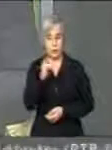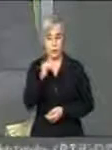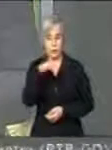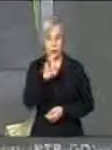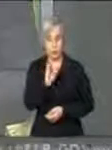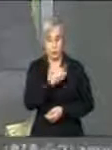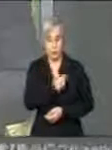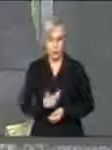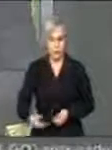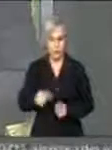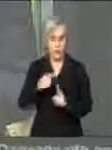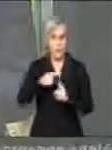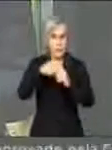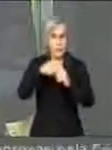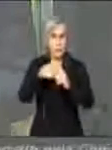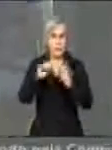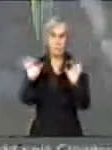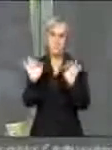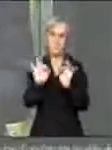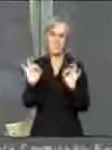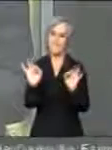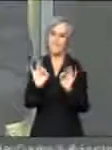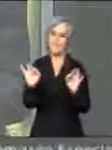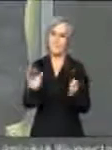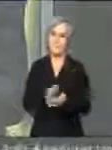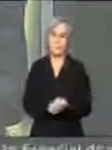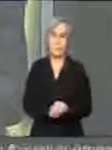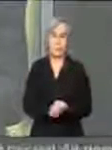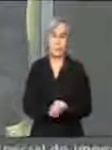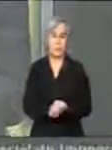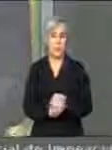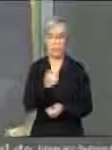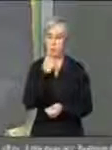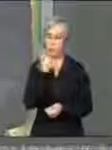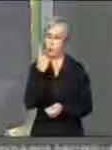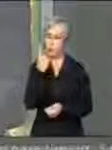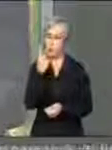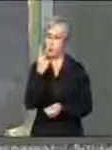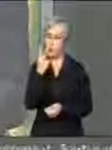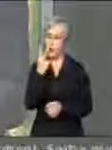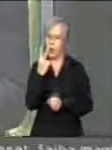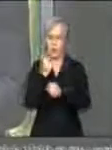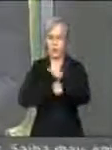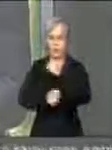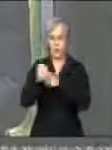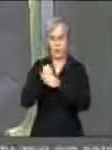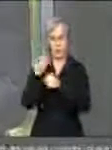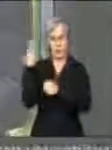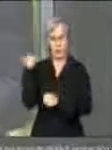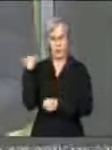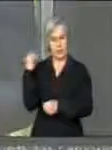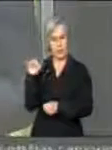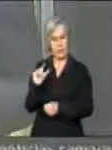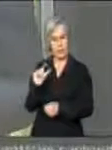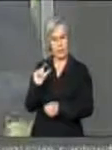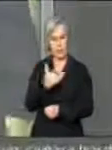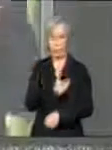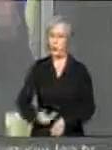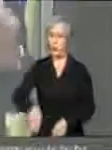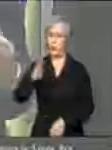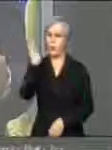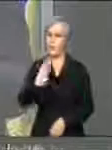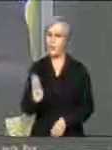seja positivo. Há menos de 2 anos, o governo brasileiro se esbaldava